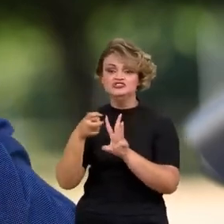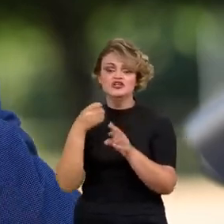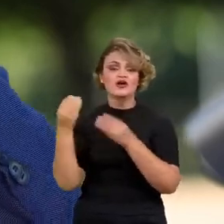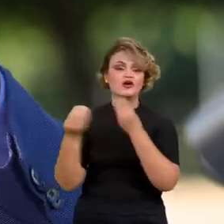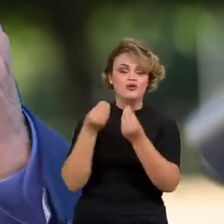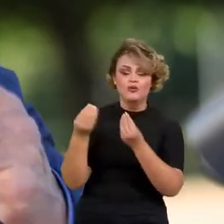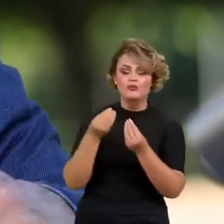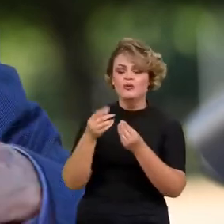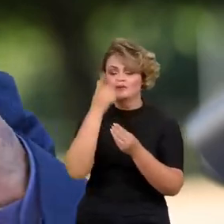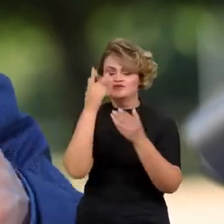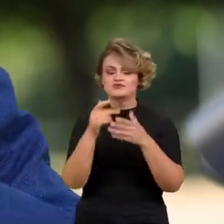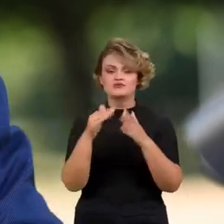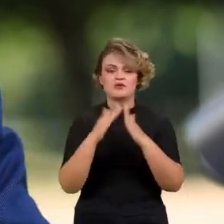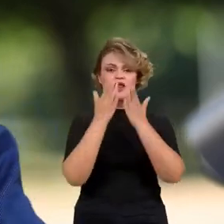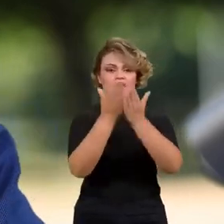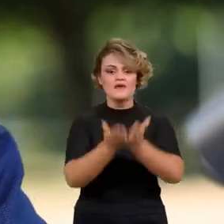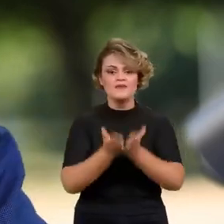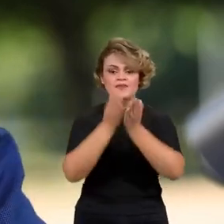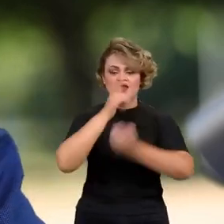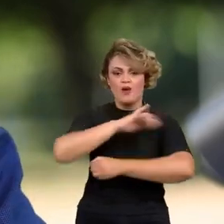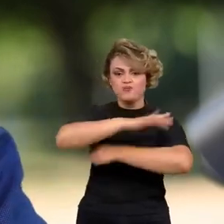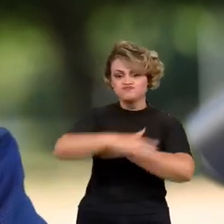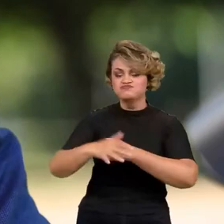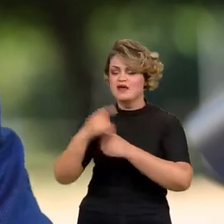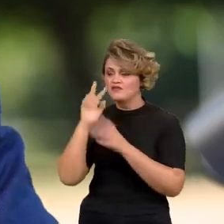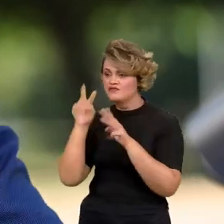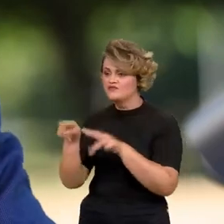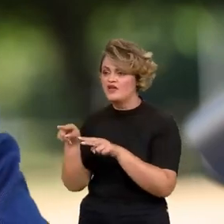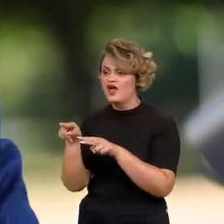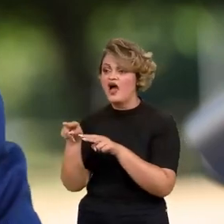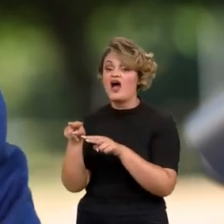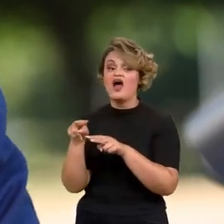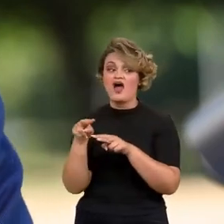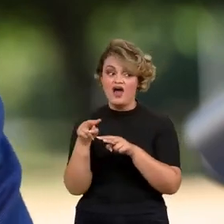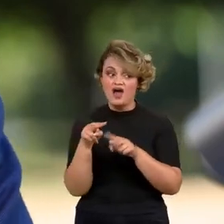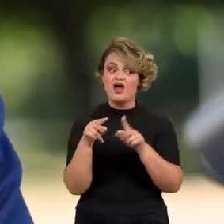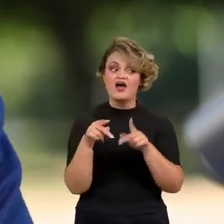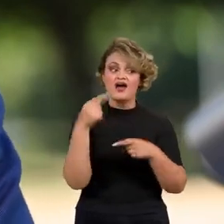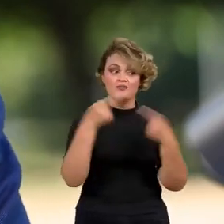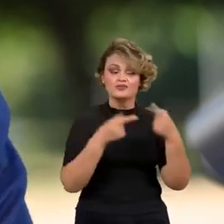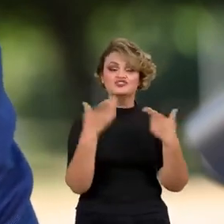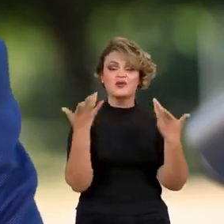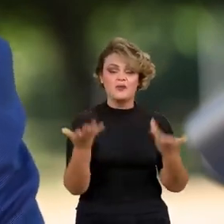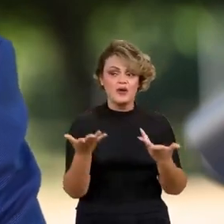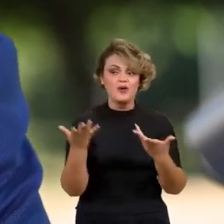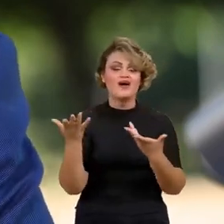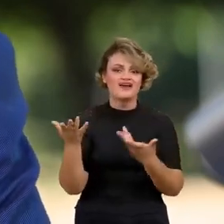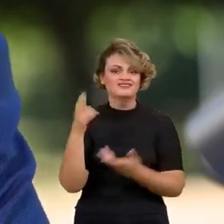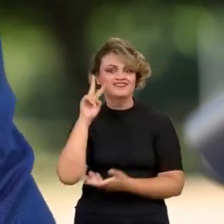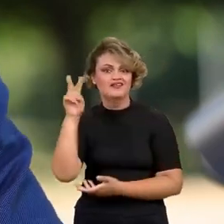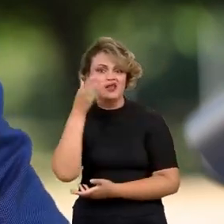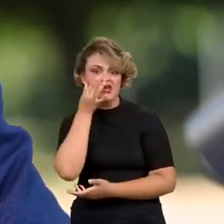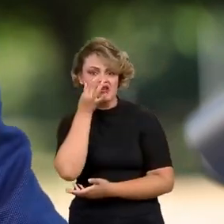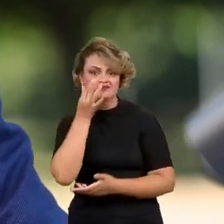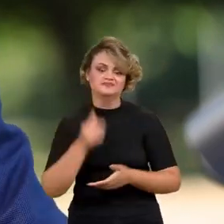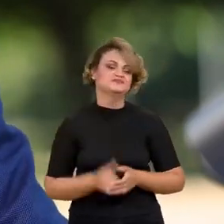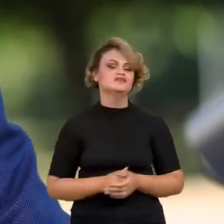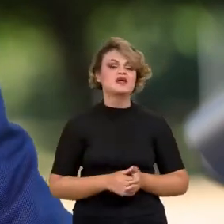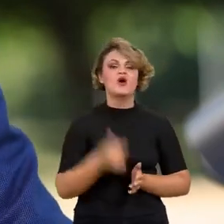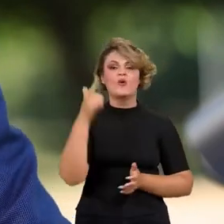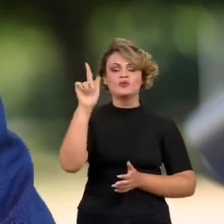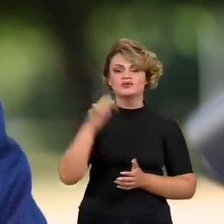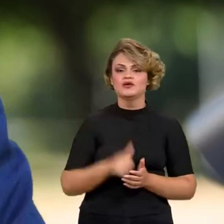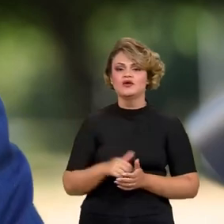para aí eles começaram a discutir com base na realidade é tem uma coisa extraordinária outra coisa fantástica que o governo começou